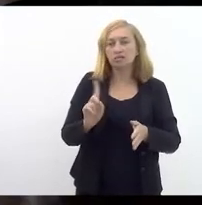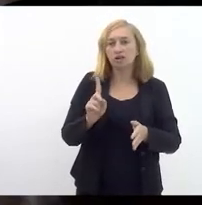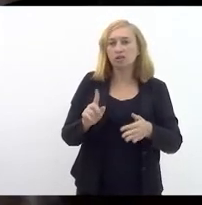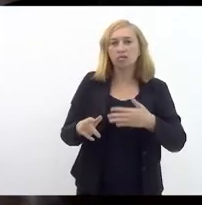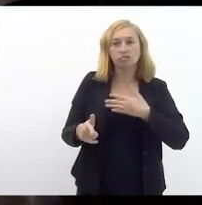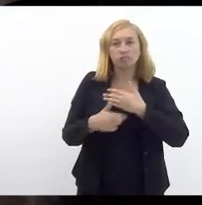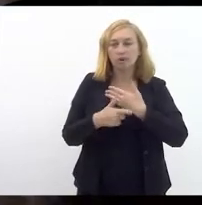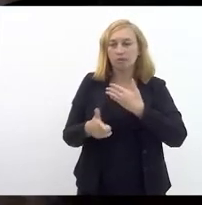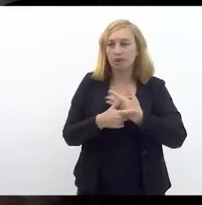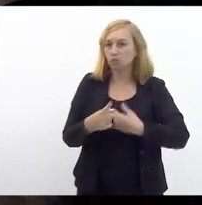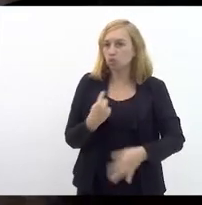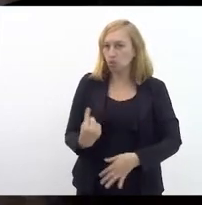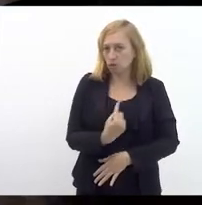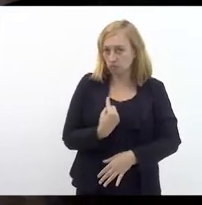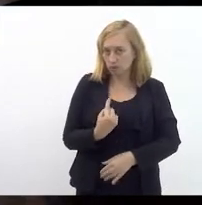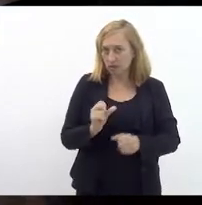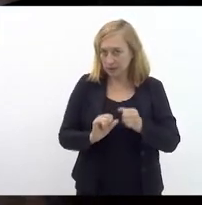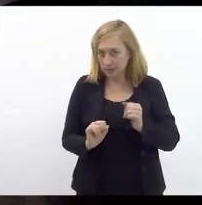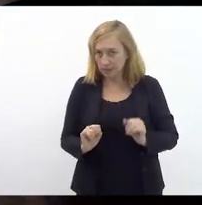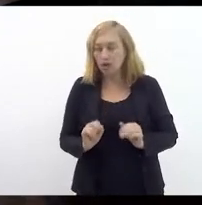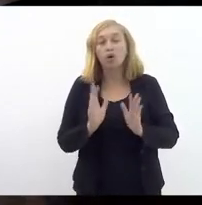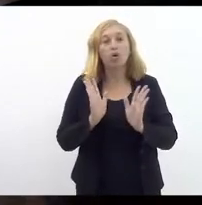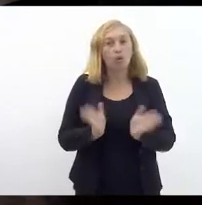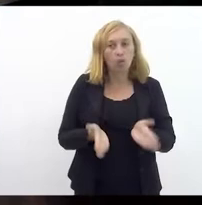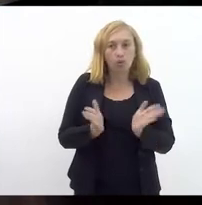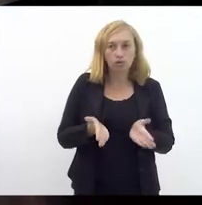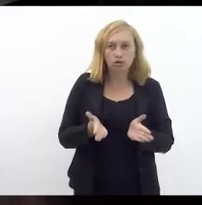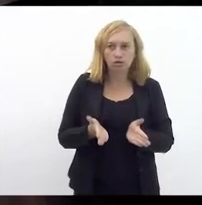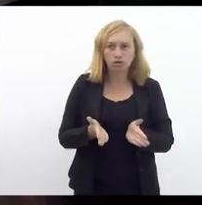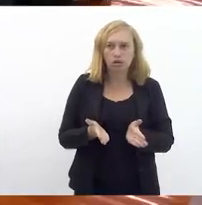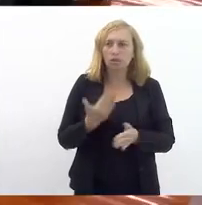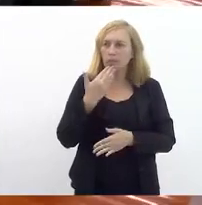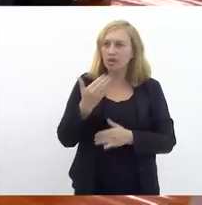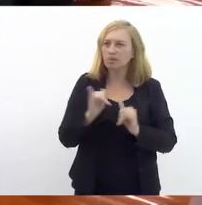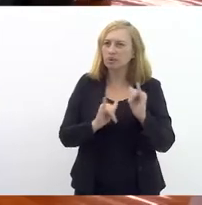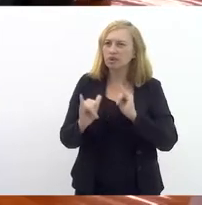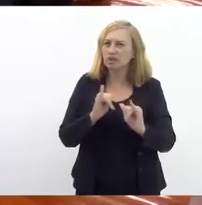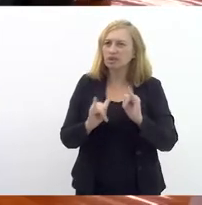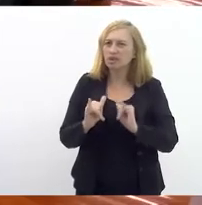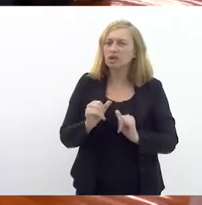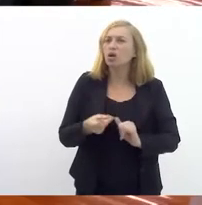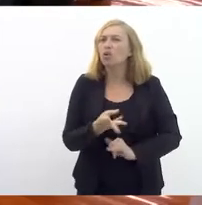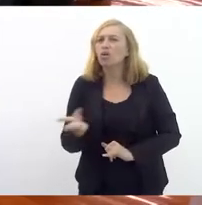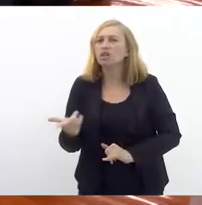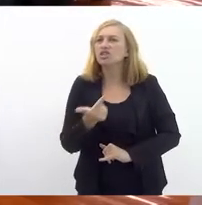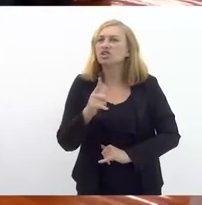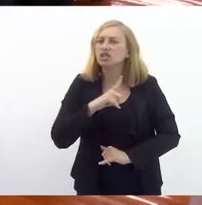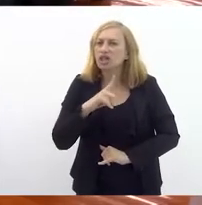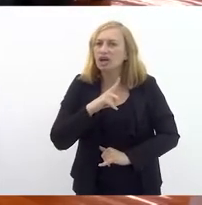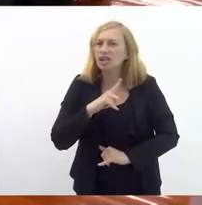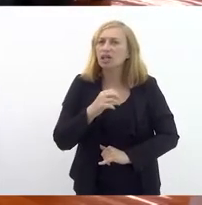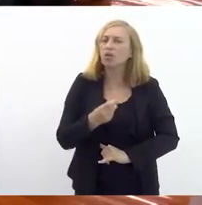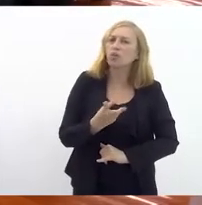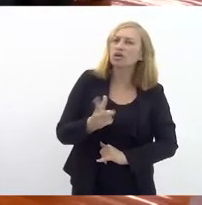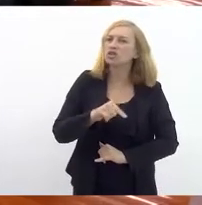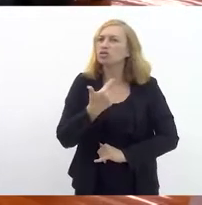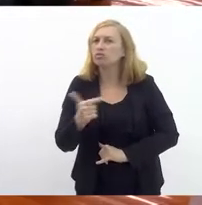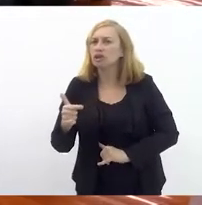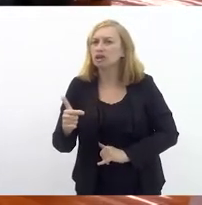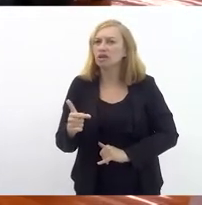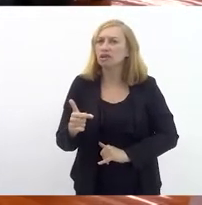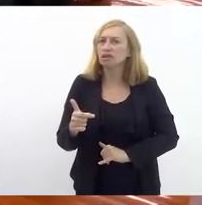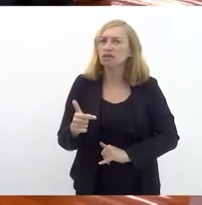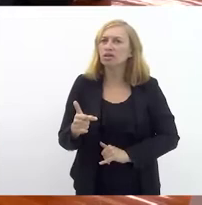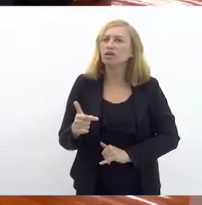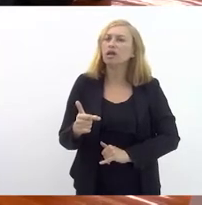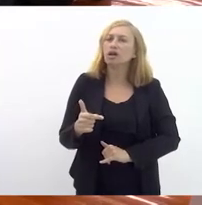dos nossos atribuições. Isso hoje é uma... Está pedindo para vocês falarem quantas tem e quantas não tem. Não está pedindo para definir. Está